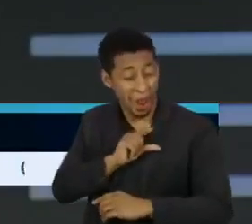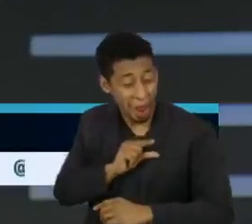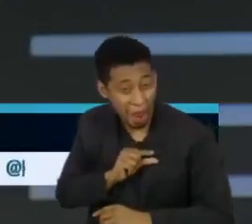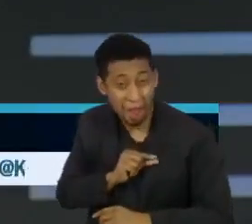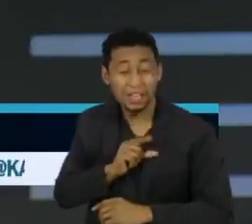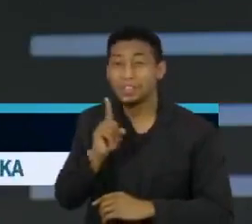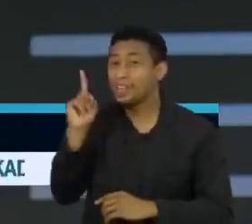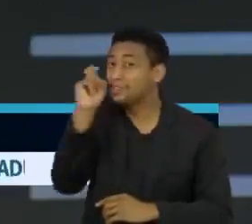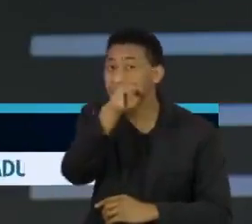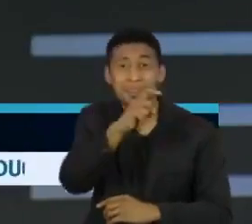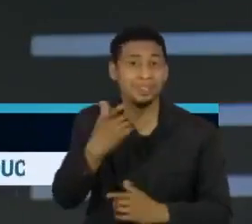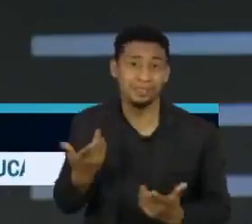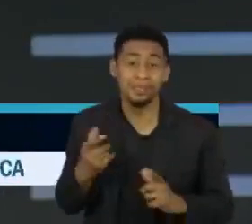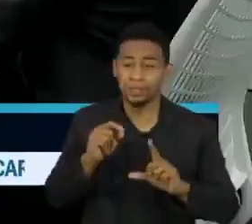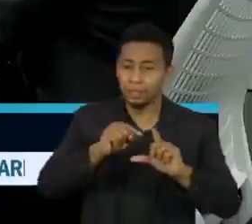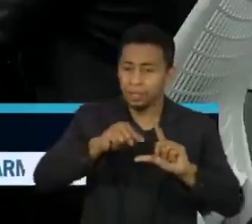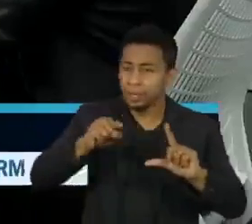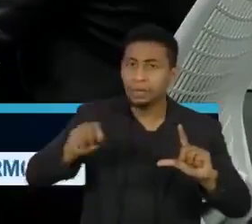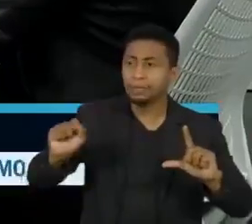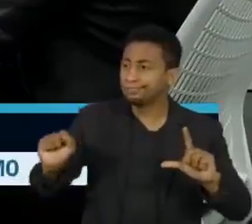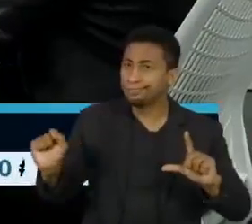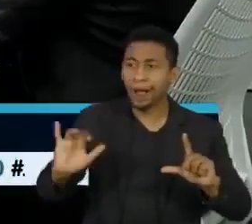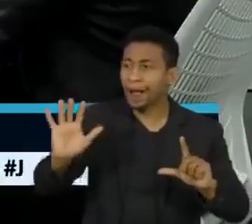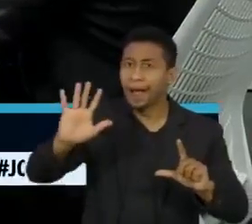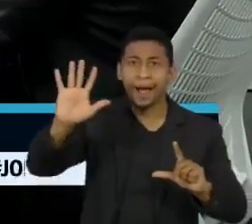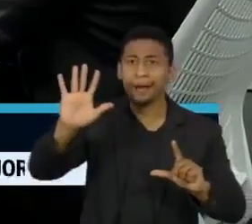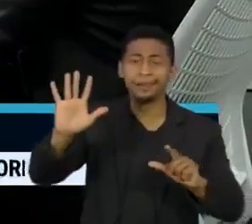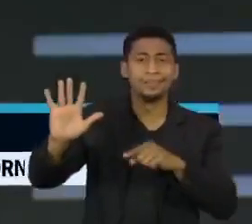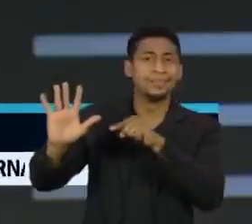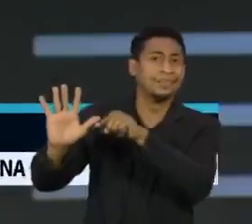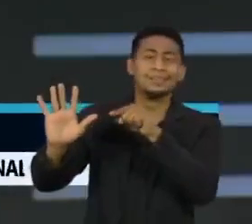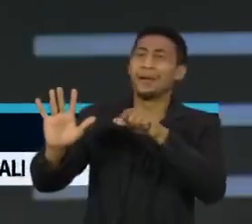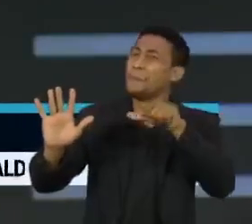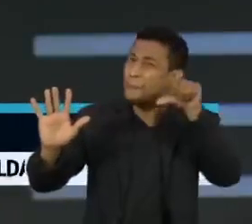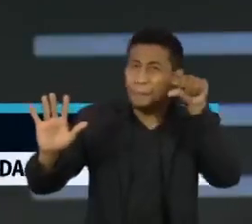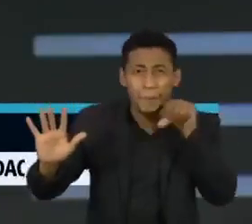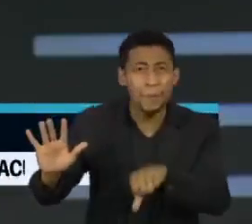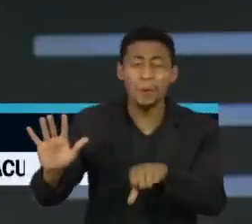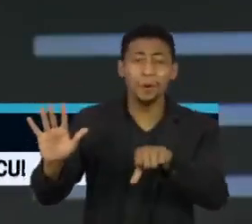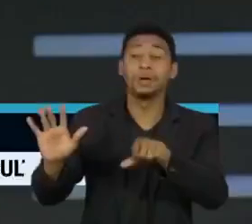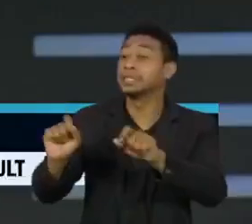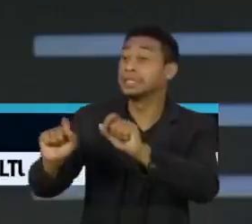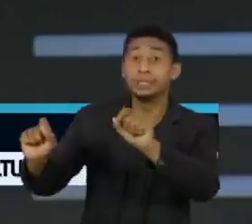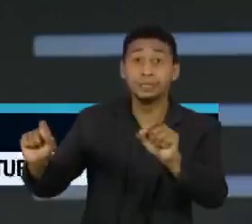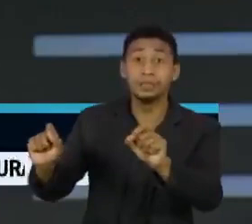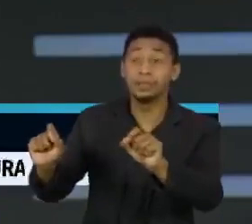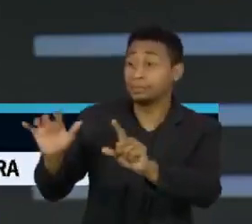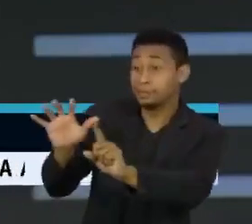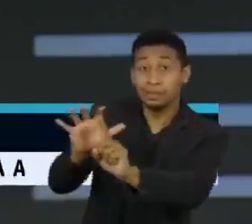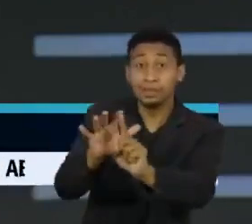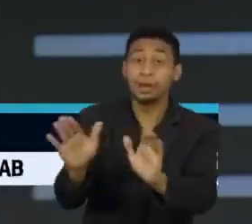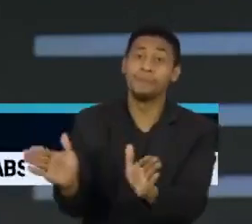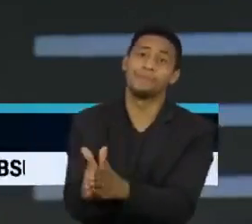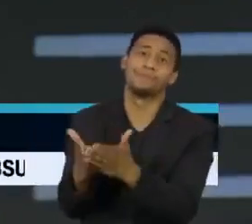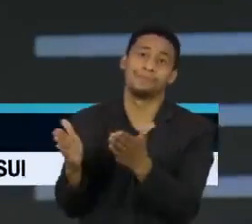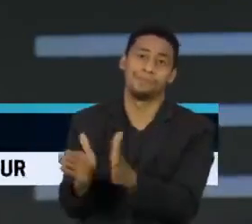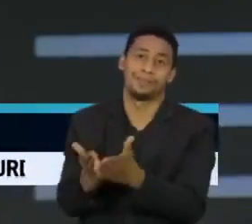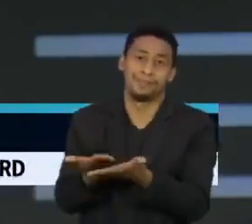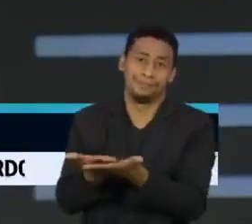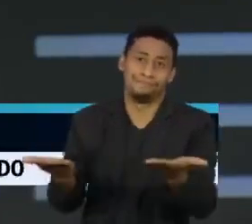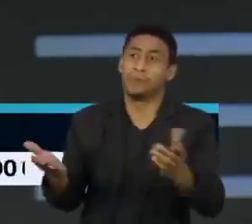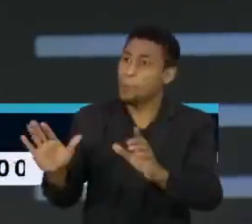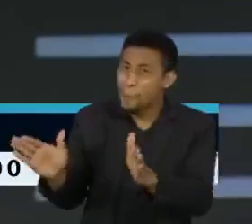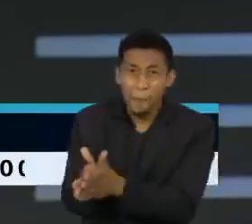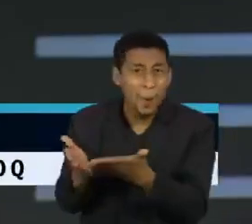curta. Inflação, nós sabemos, é o maior imposto que tem para os pobres. Quem paga a inflação são